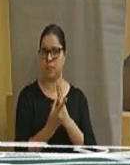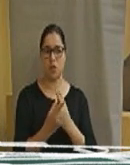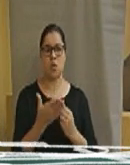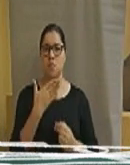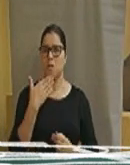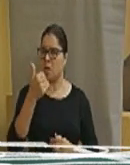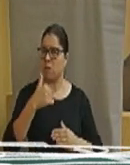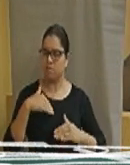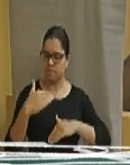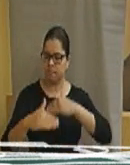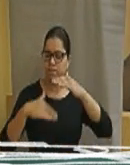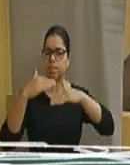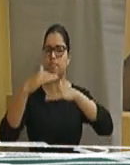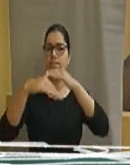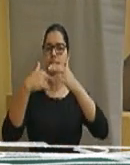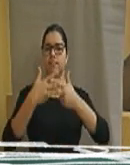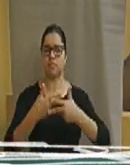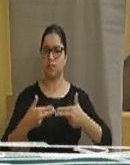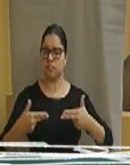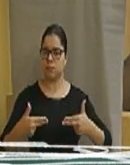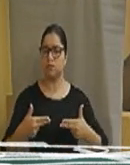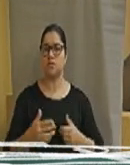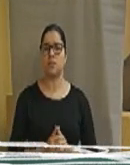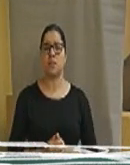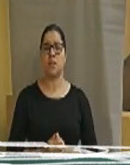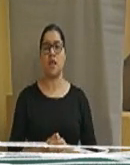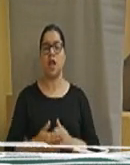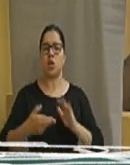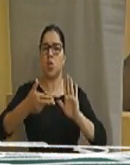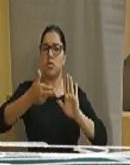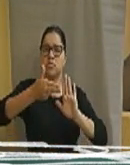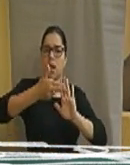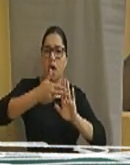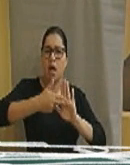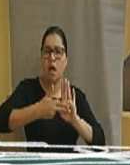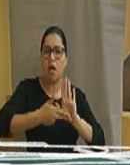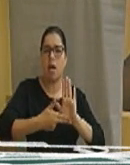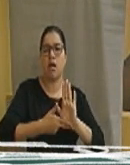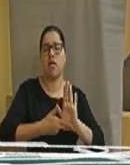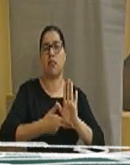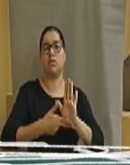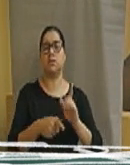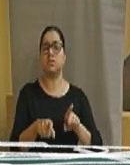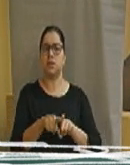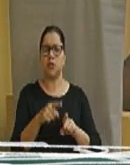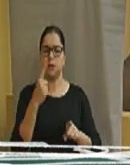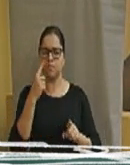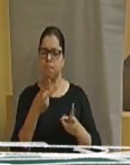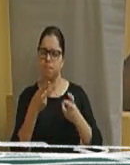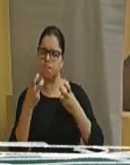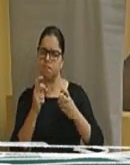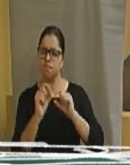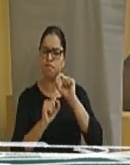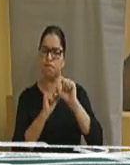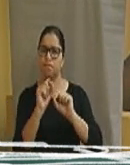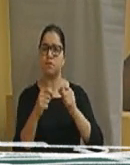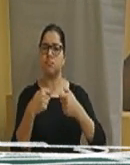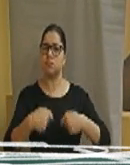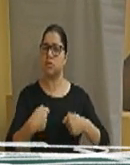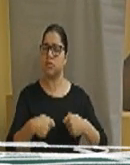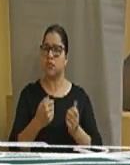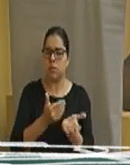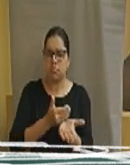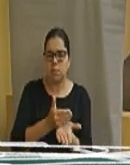se modernizar nos seus processos, nas suas normativas, rever as normativas da instituição, que são ainda no